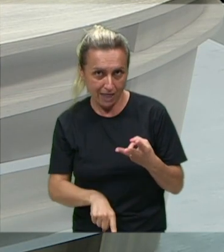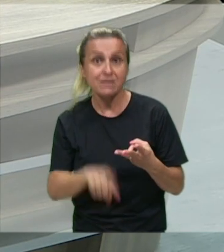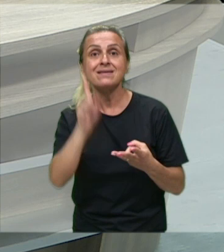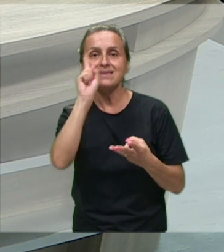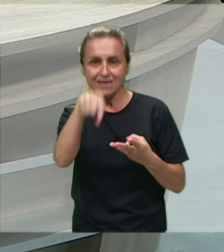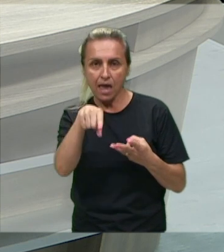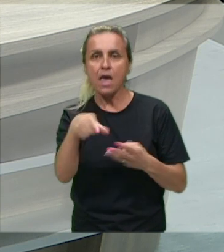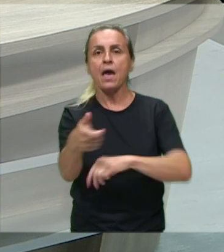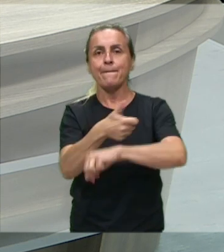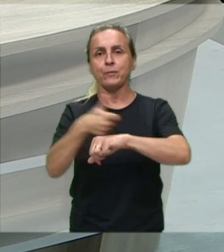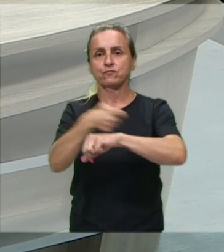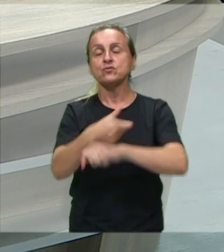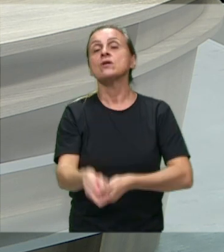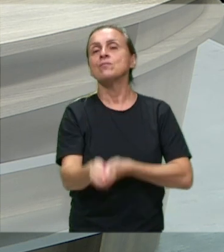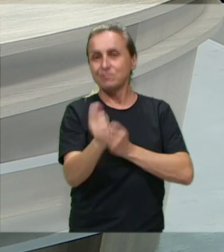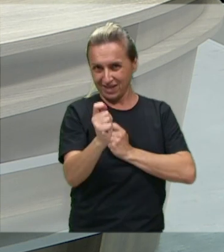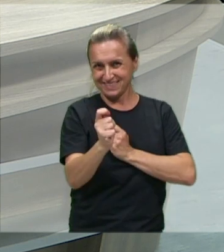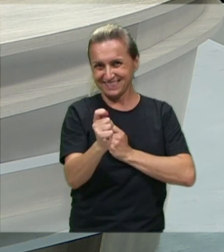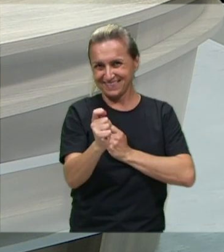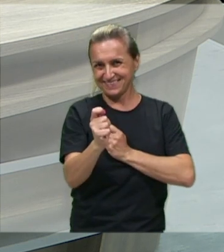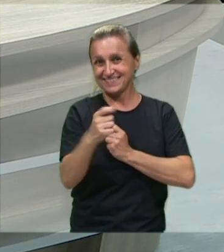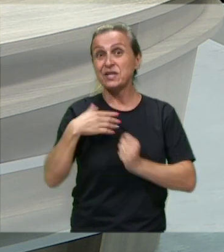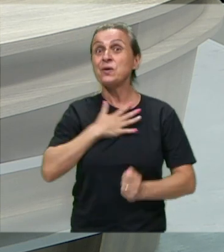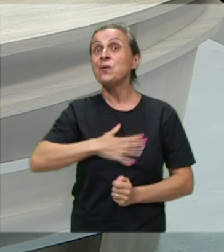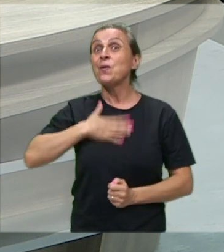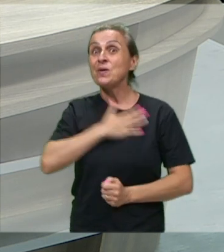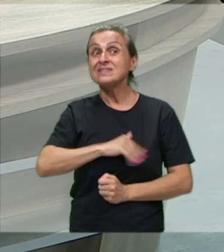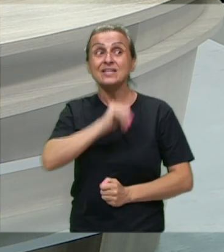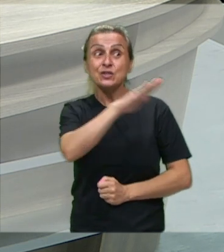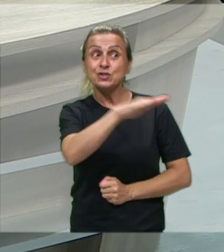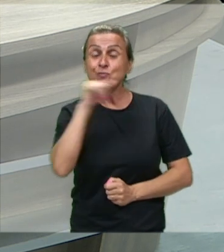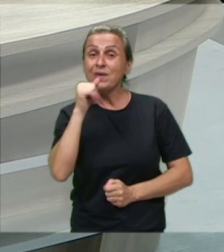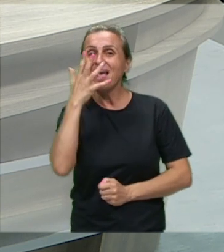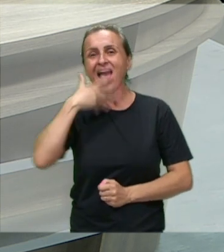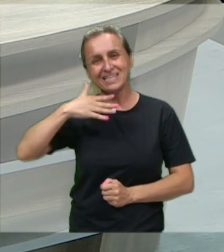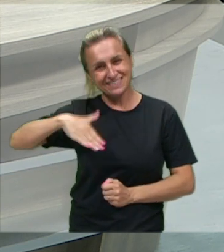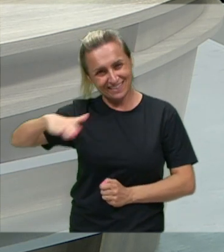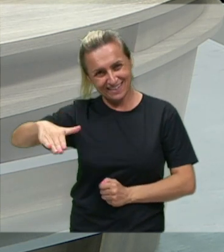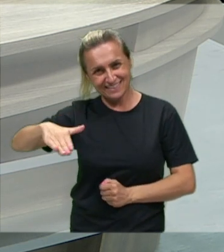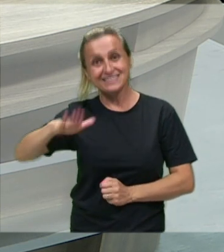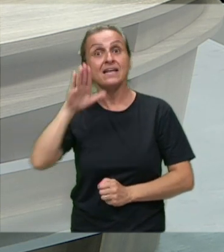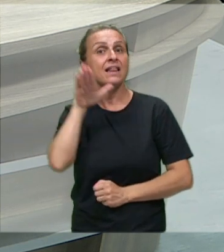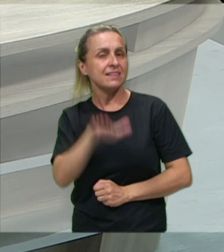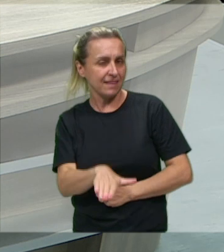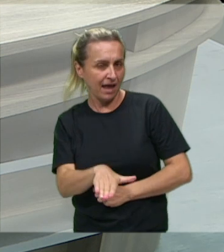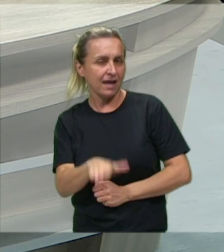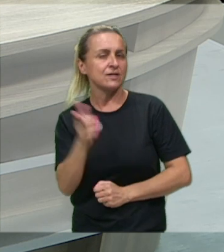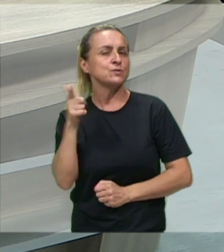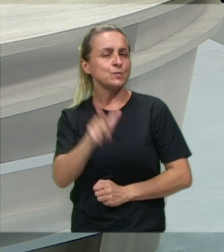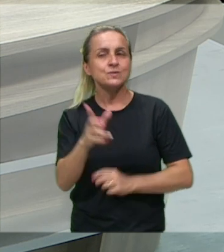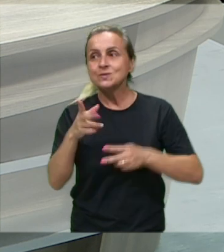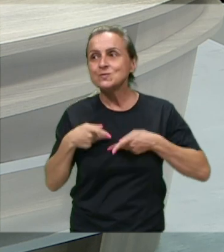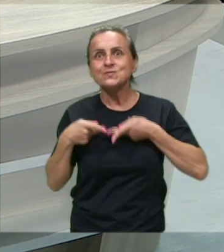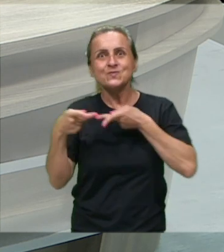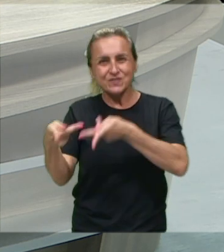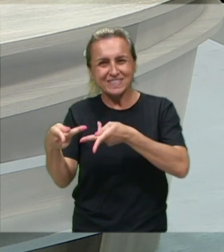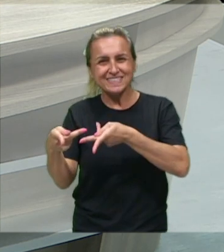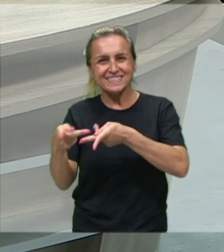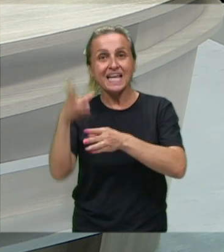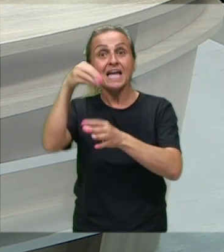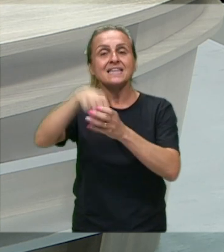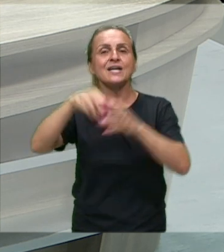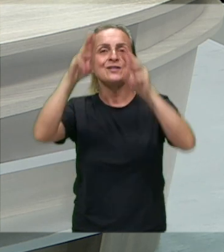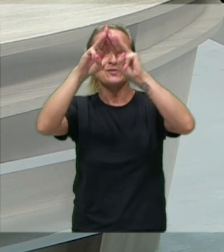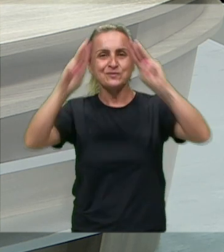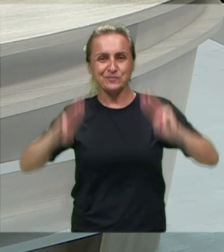levar essas crianças, né, que pudessem, à tarde, passar com a gente lá, conhecer tudo que é de peixe, de